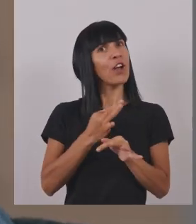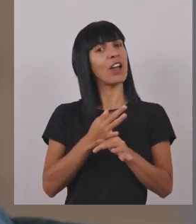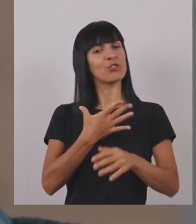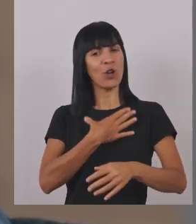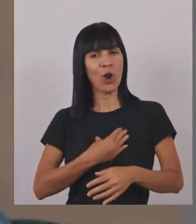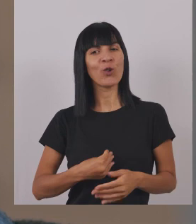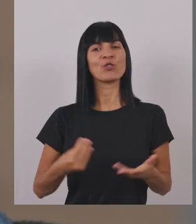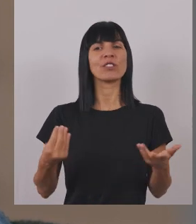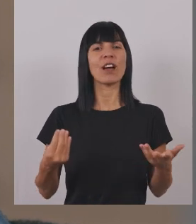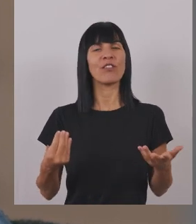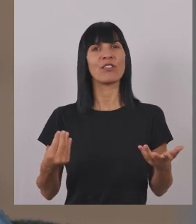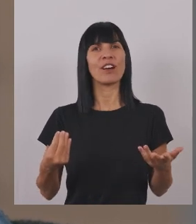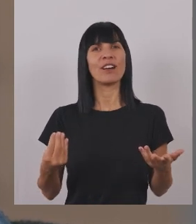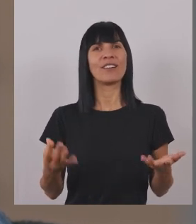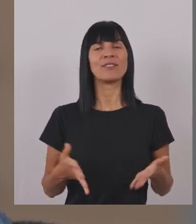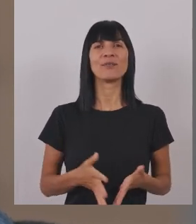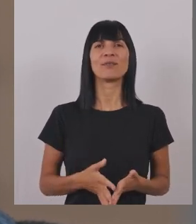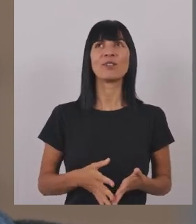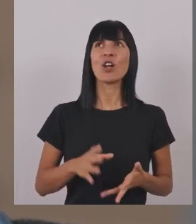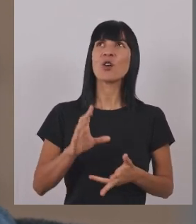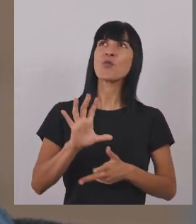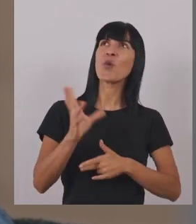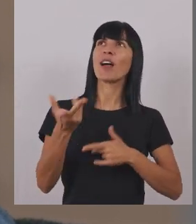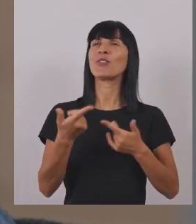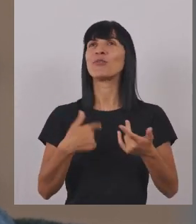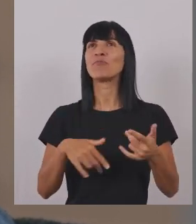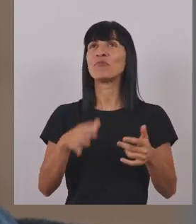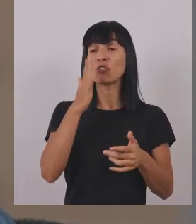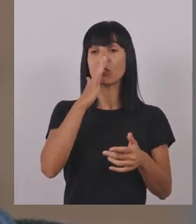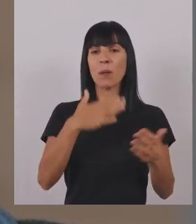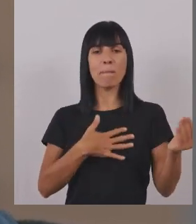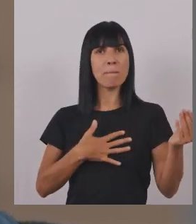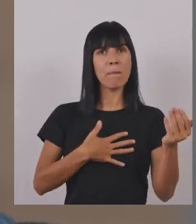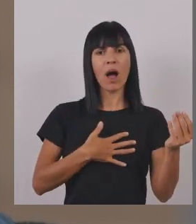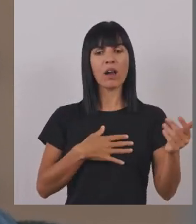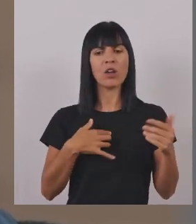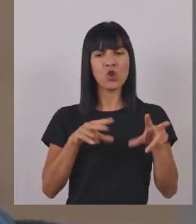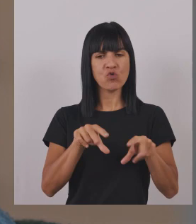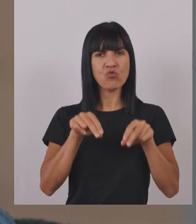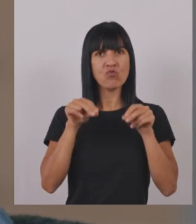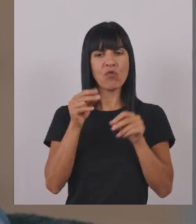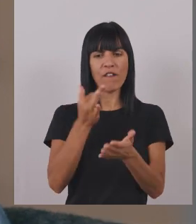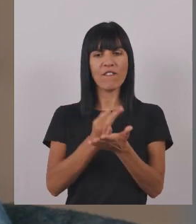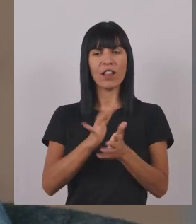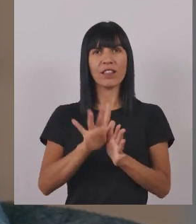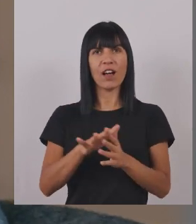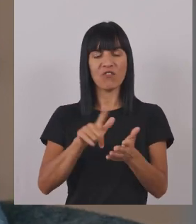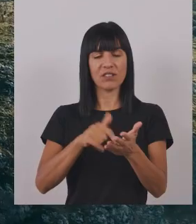de paródia, que era, lembra do tempo, se houvesse um baile, eu não faltava lá.